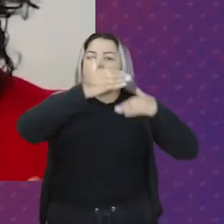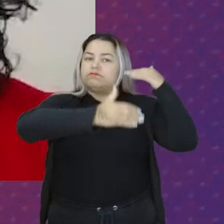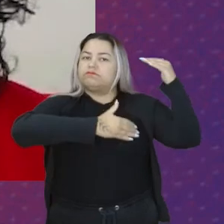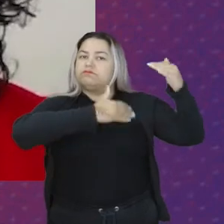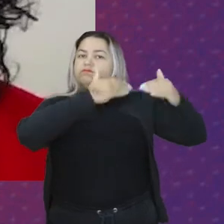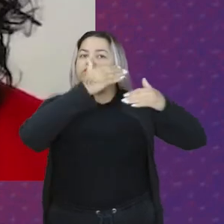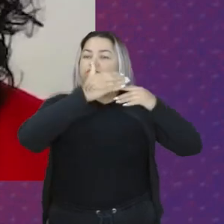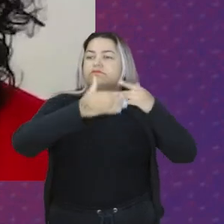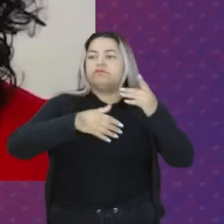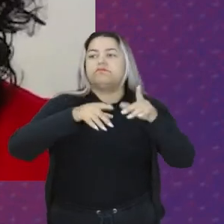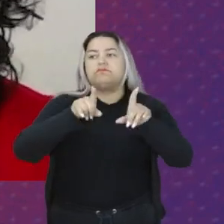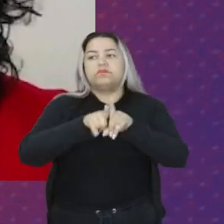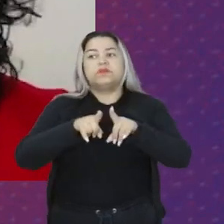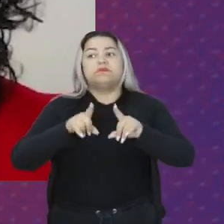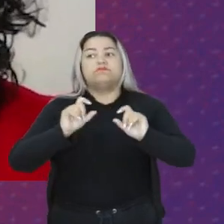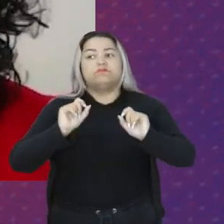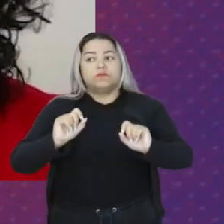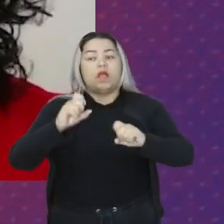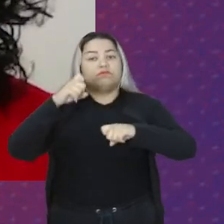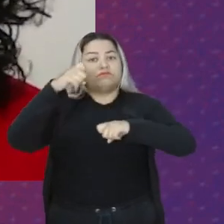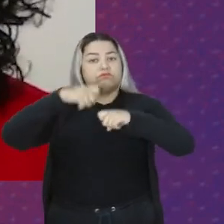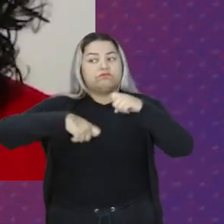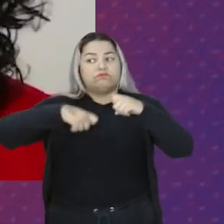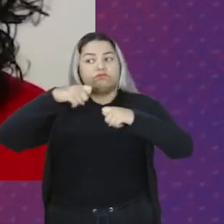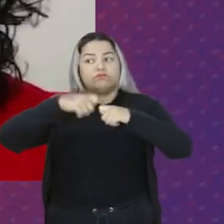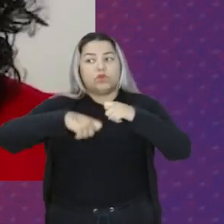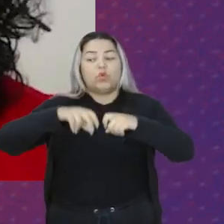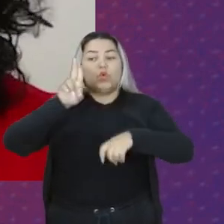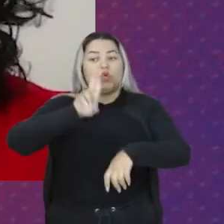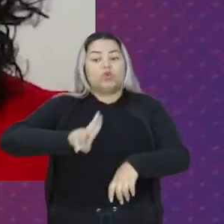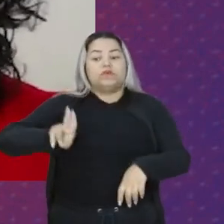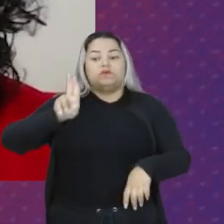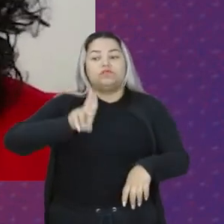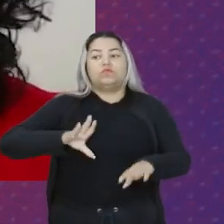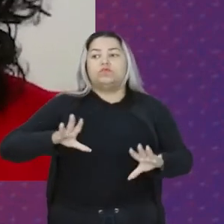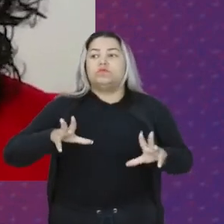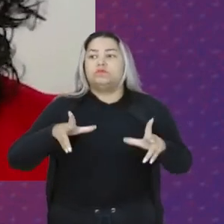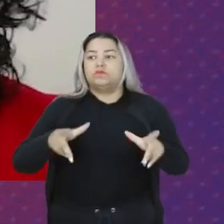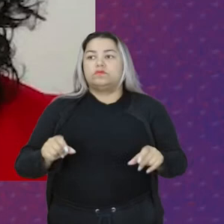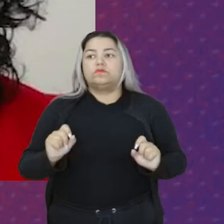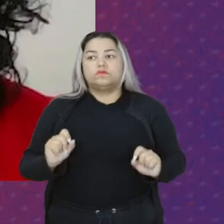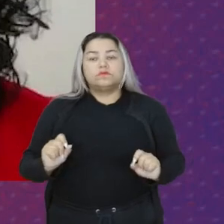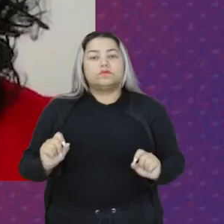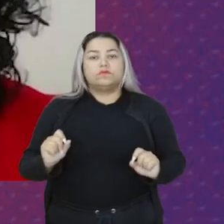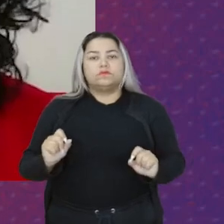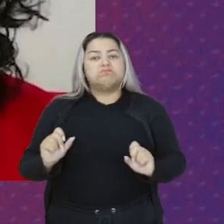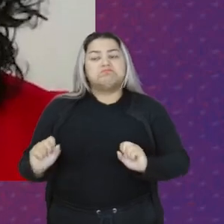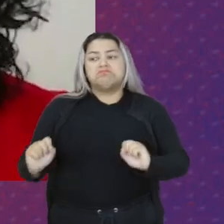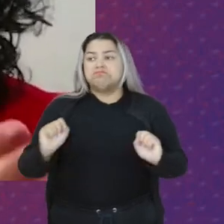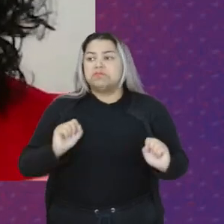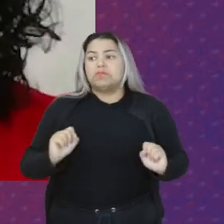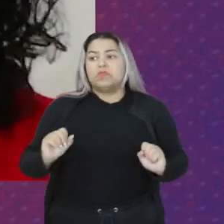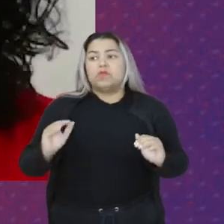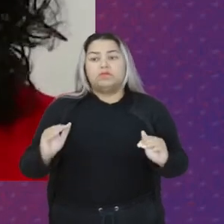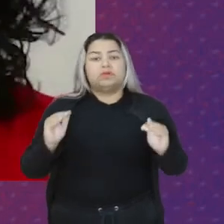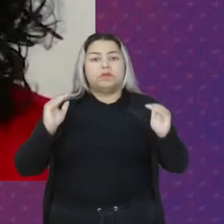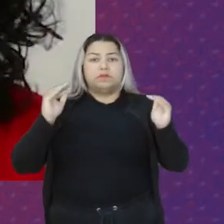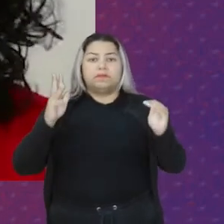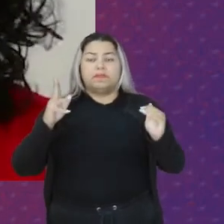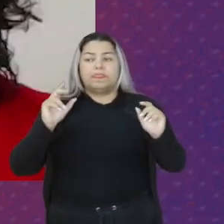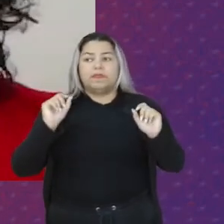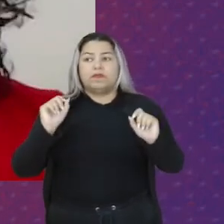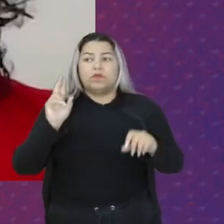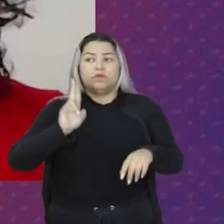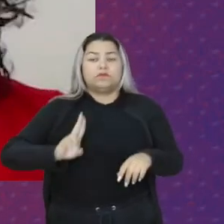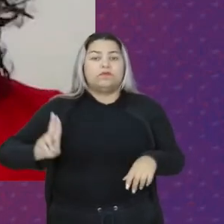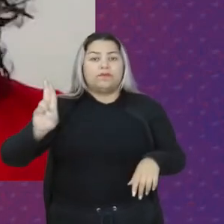desenvolvimento da sua sexualidade, e aí, usando de todo esse jogo de poder, faz